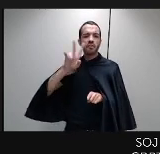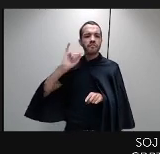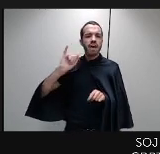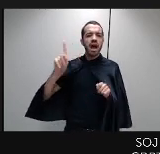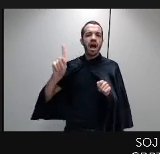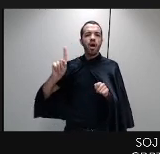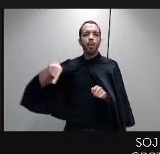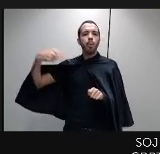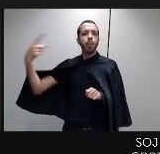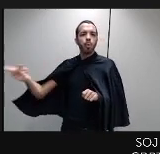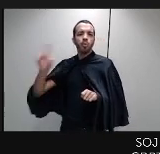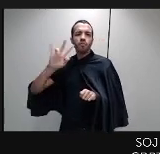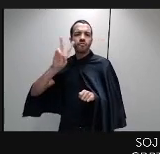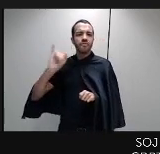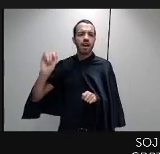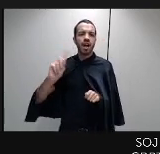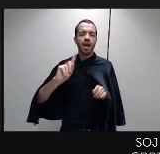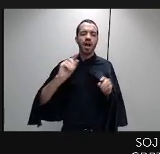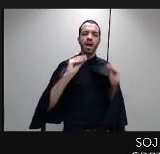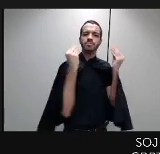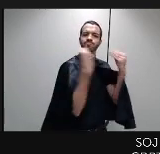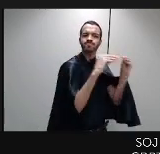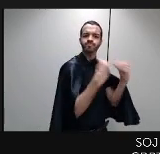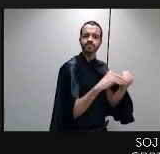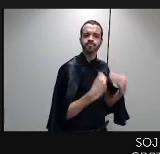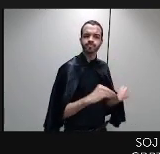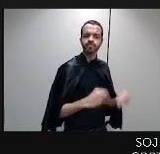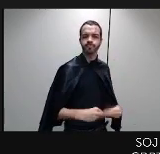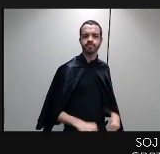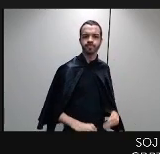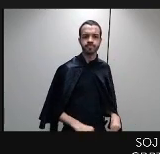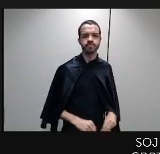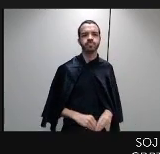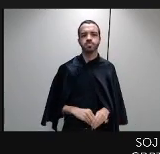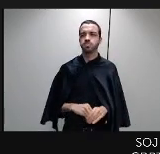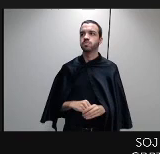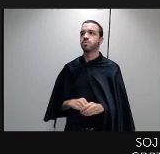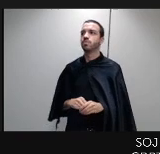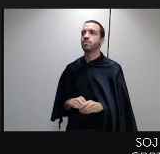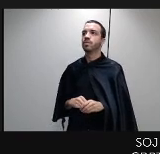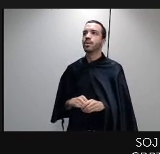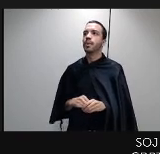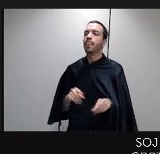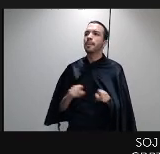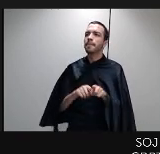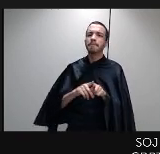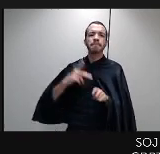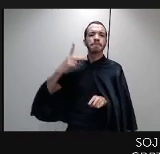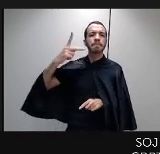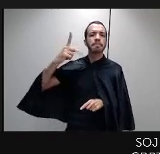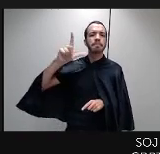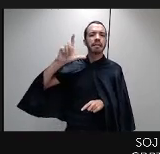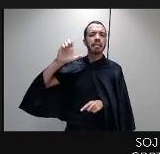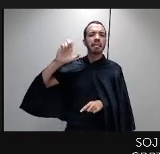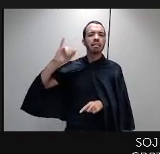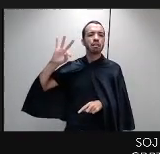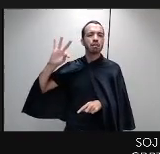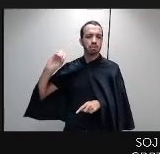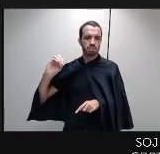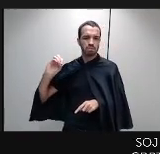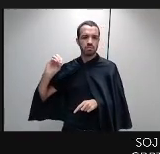no rosto dos Autos do processo falimentar sobrestando Play no âmbito da execução até o deslinde da